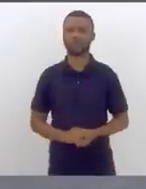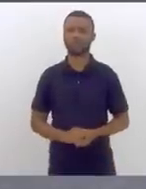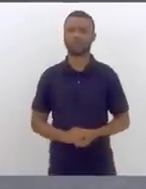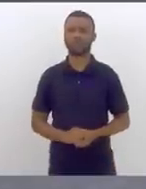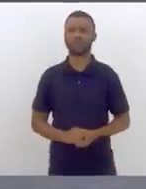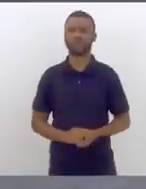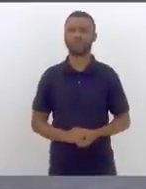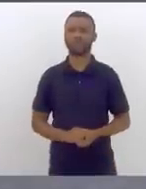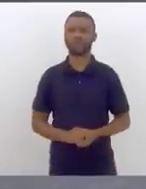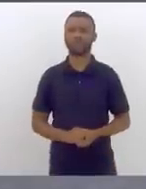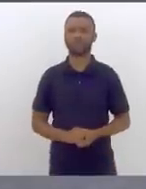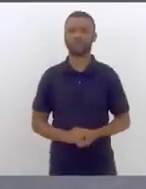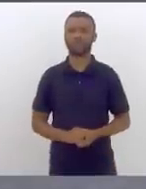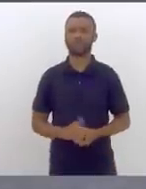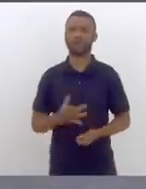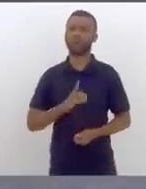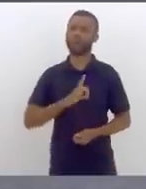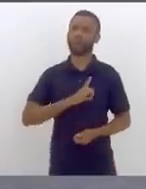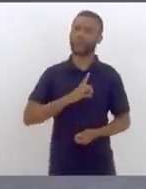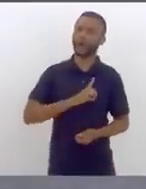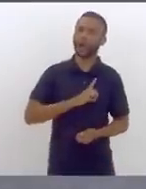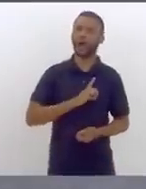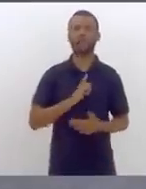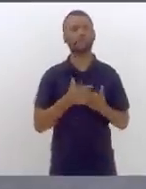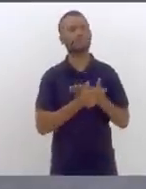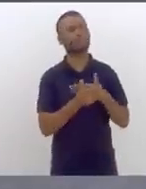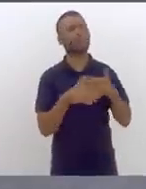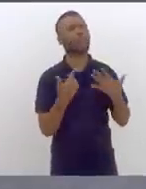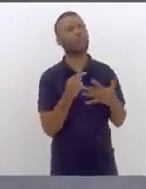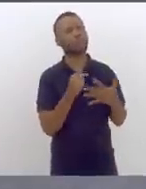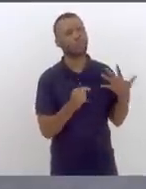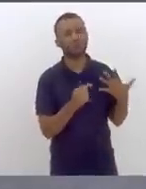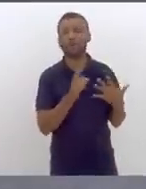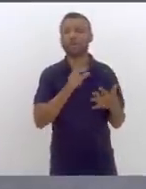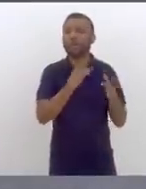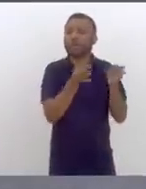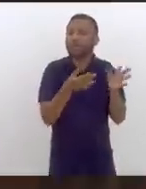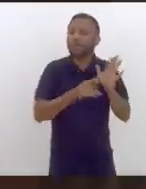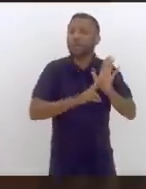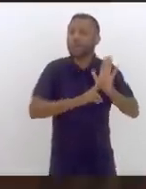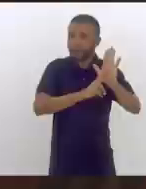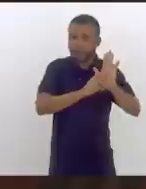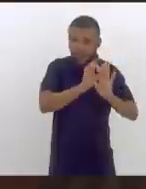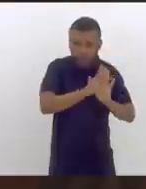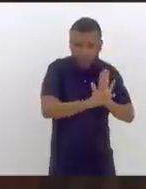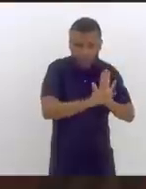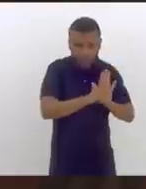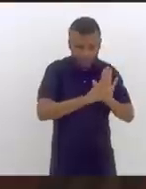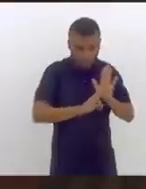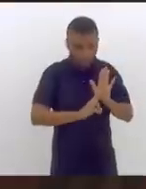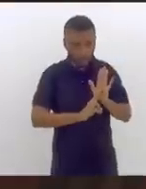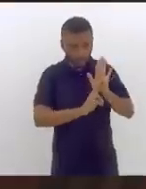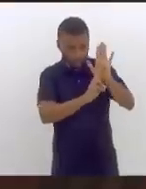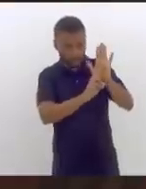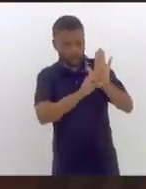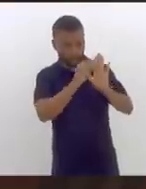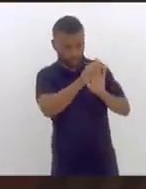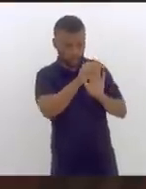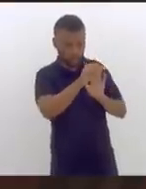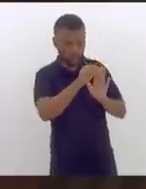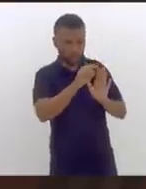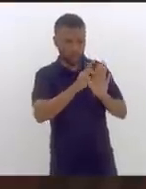mas tem são Delegados alguma Não nós somos tão representando mas estão representando